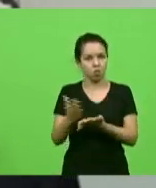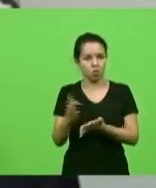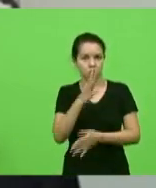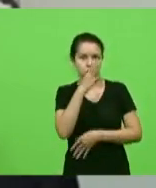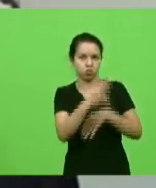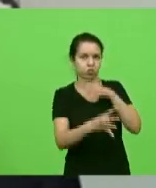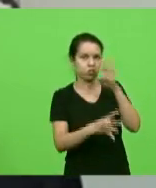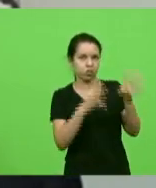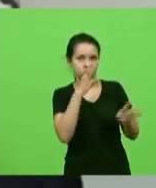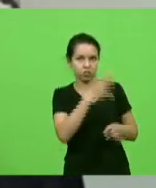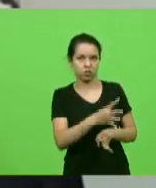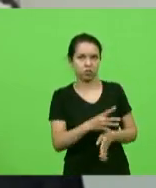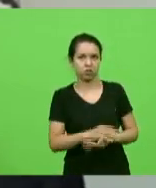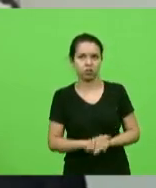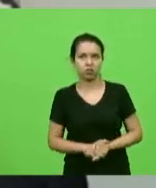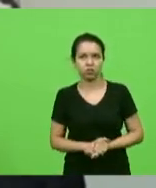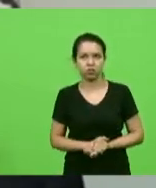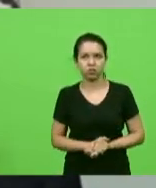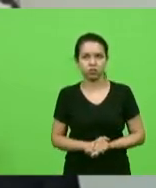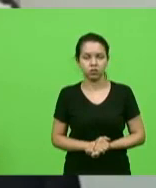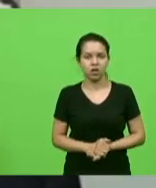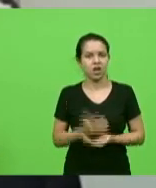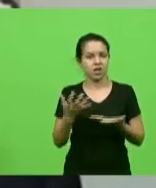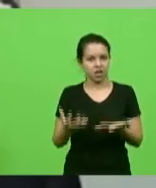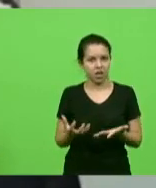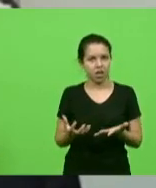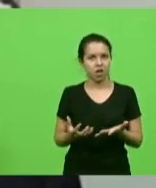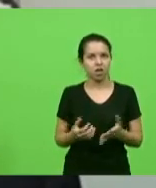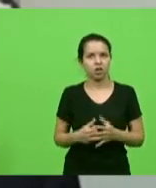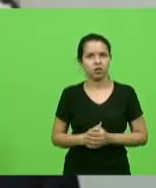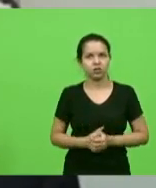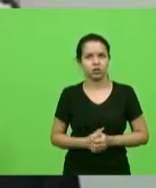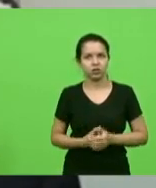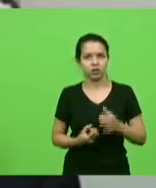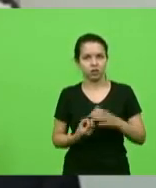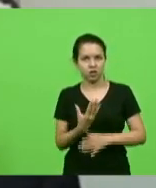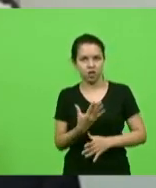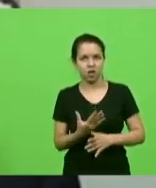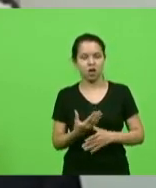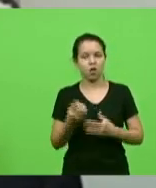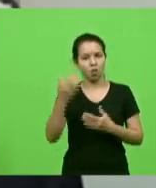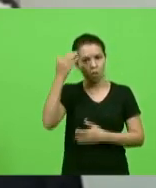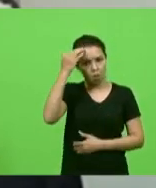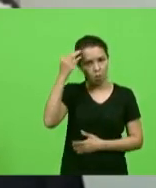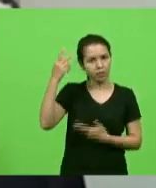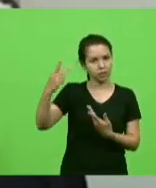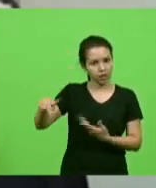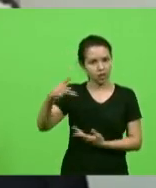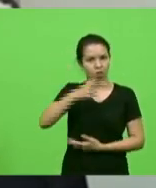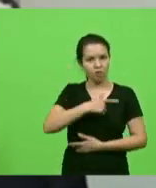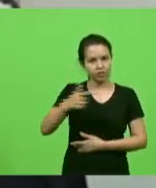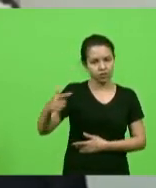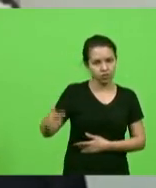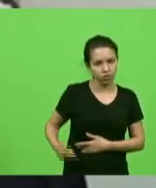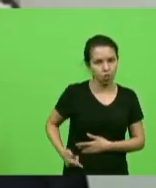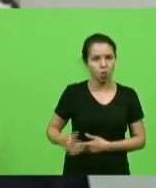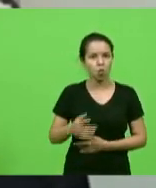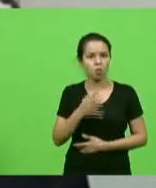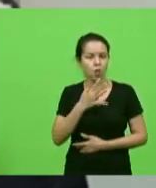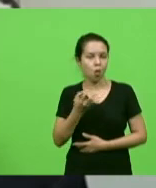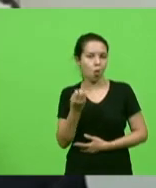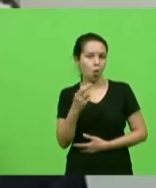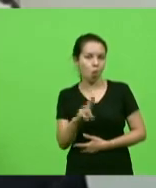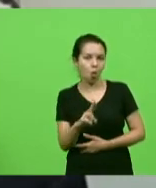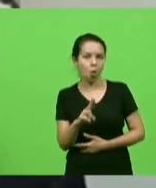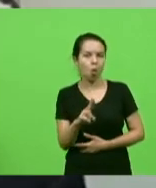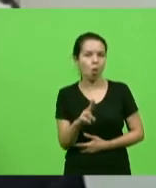acusadores procuram criar condições para imputar o governador o conhecimento articulação